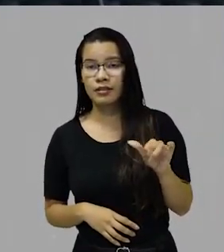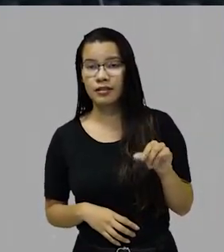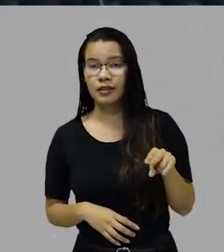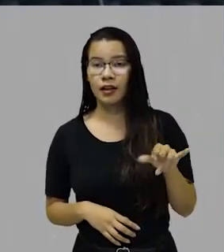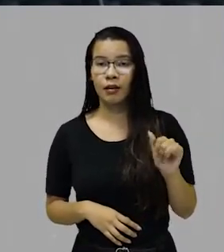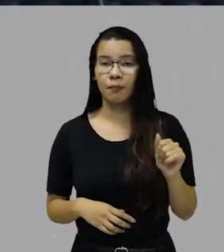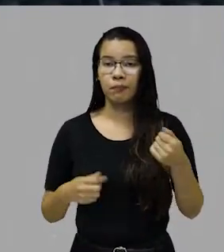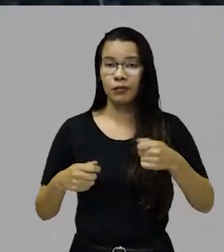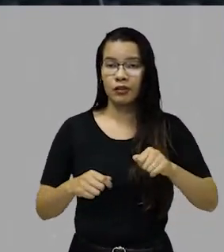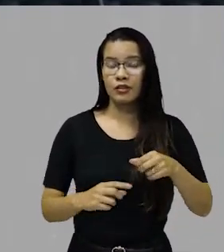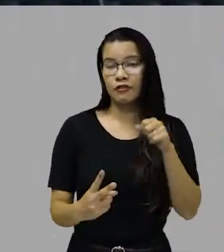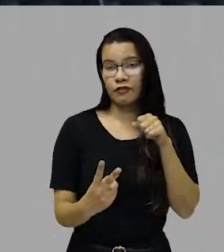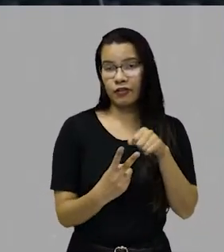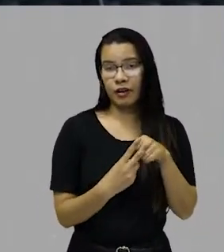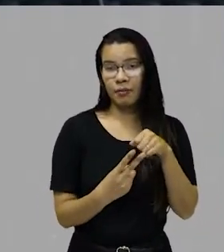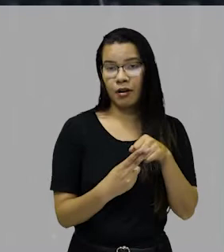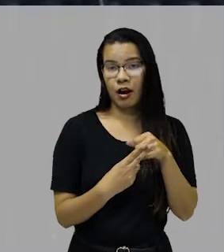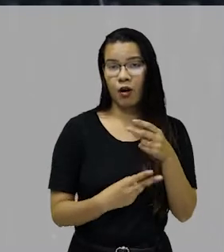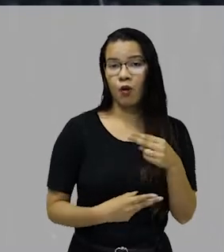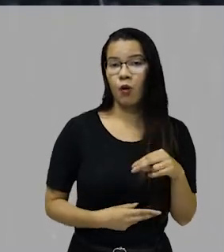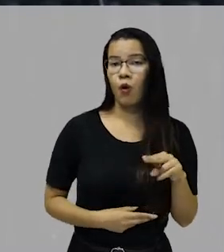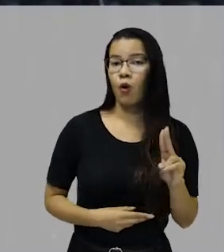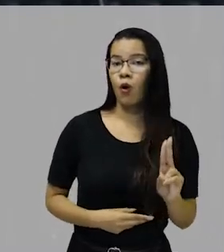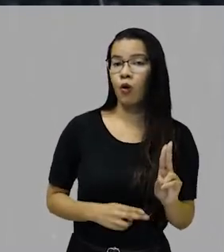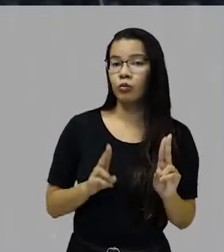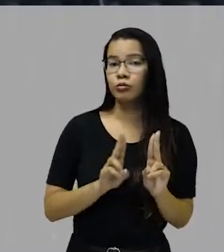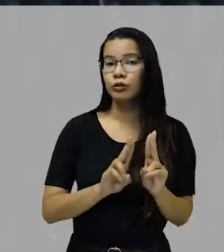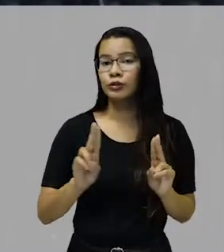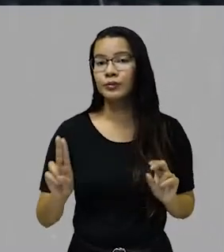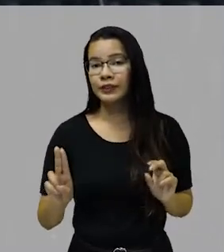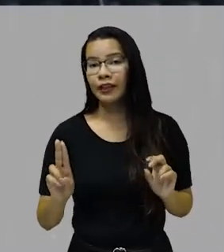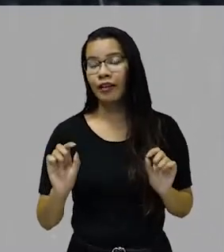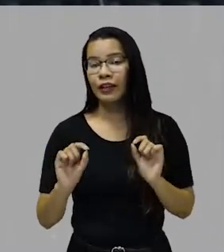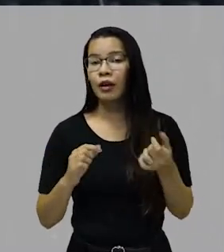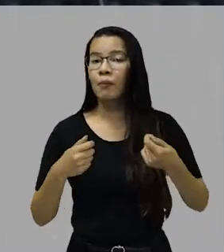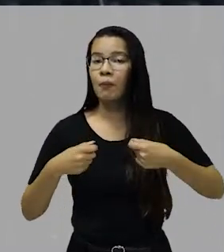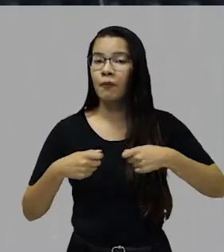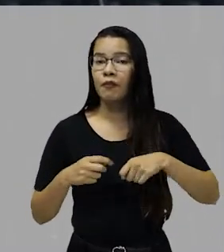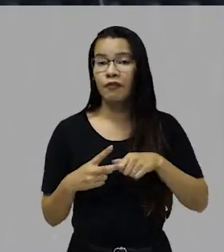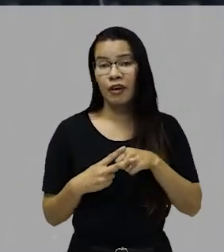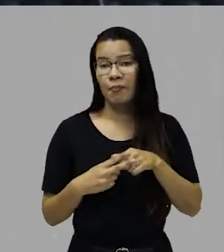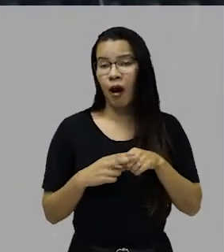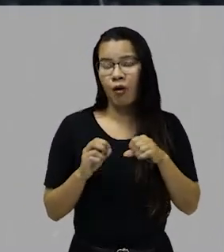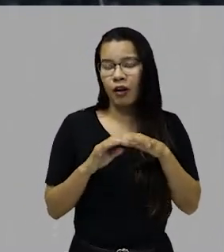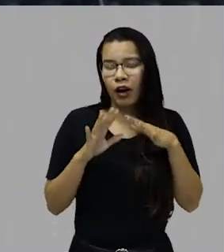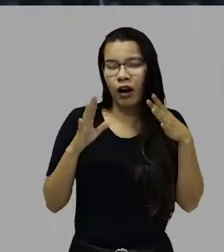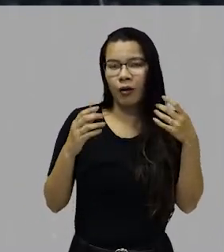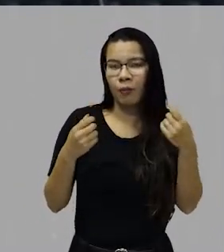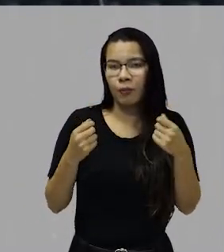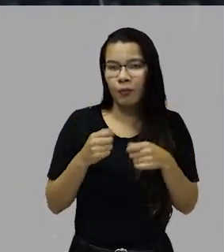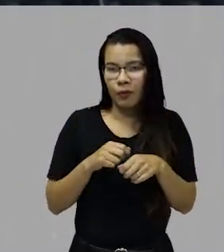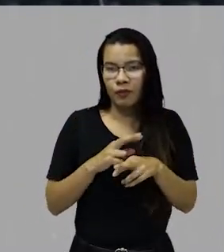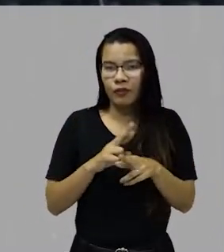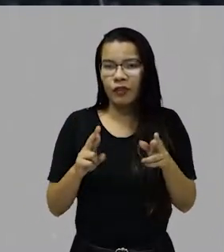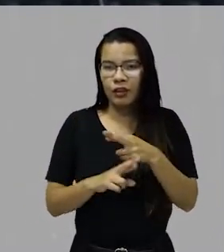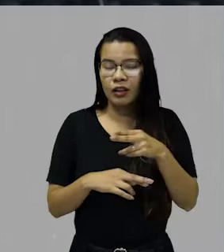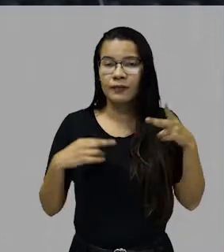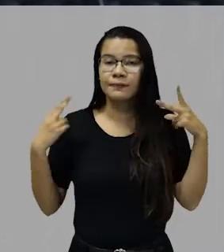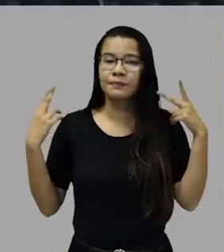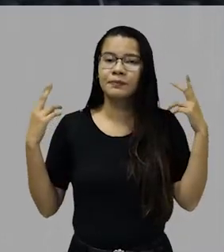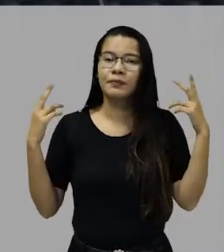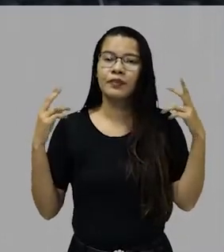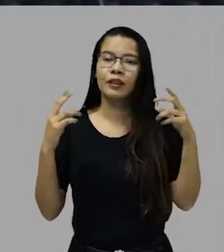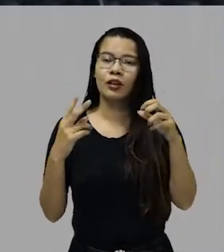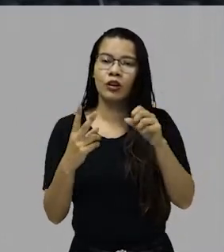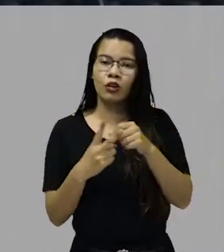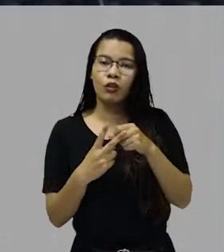nominal. Verbal, obviamente, nós vamos falar da relação de concordância com o verbo. E